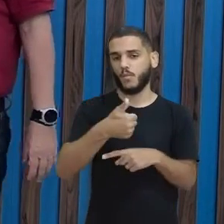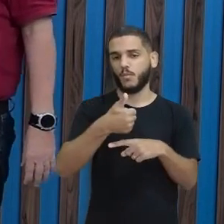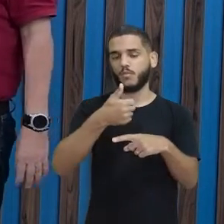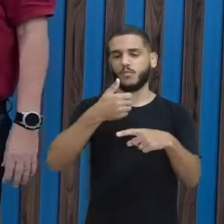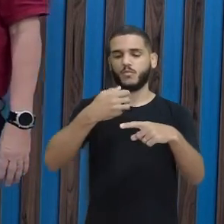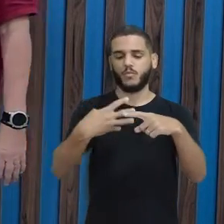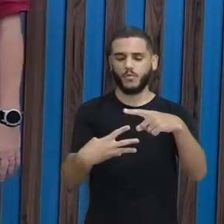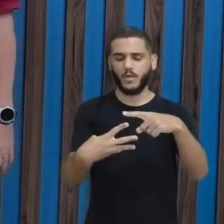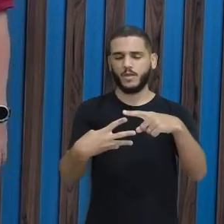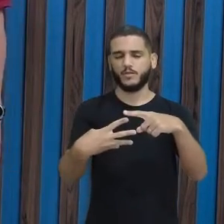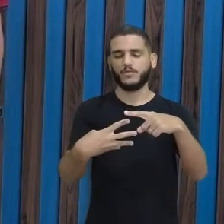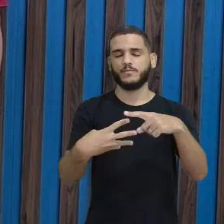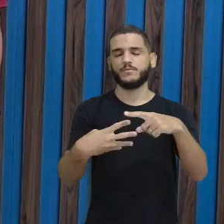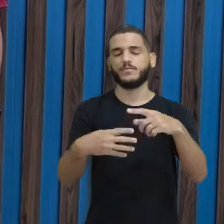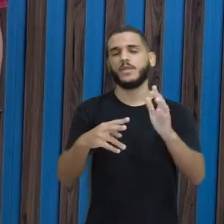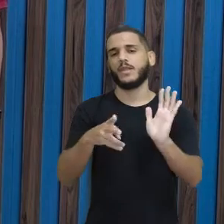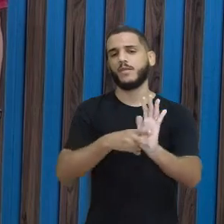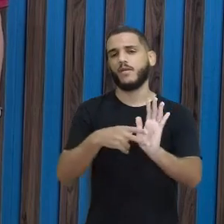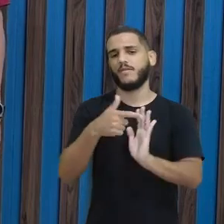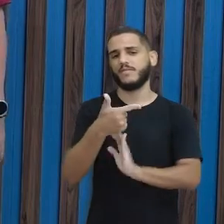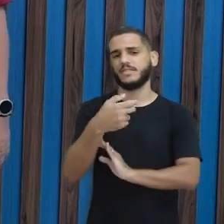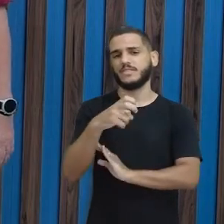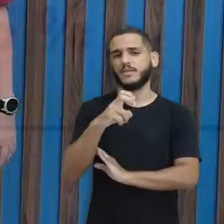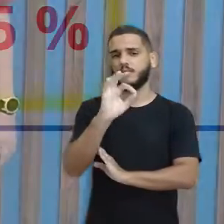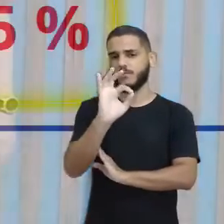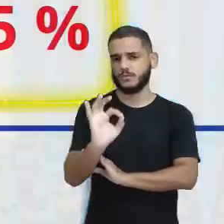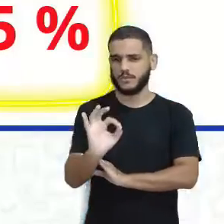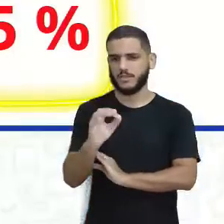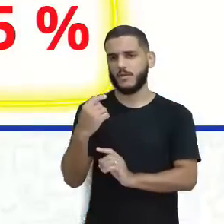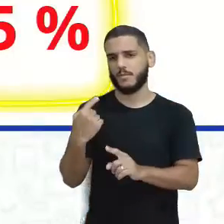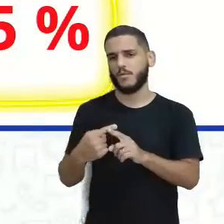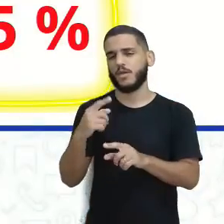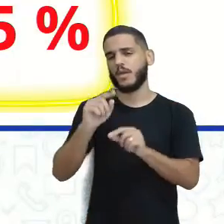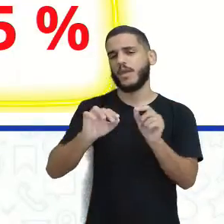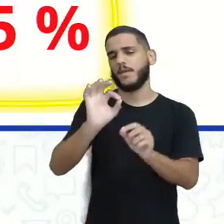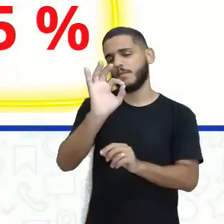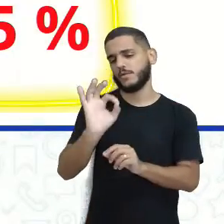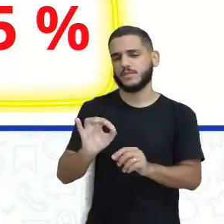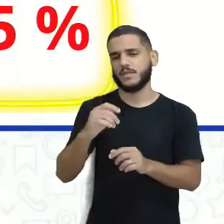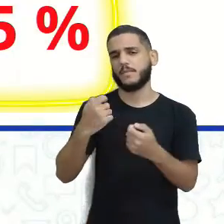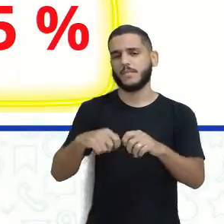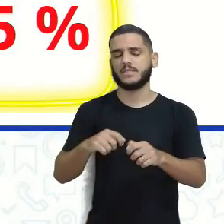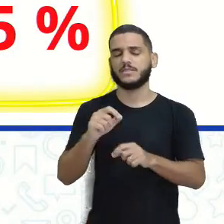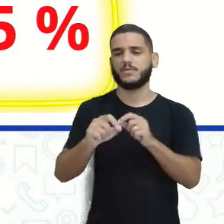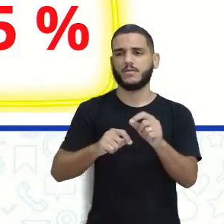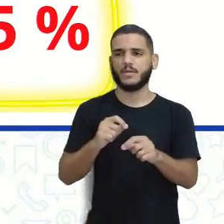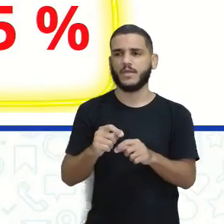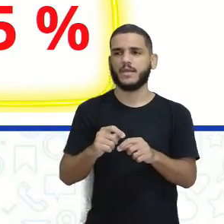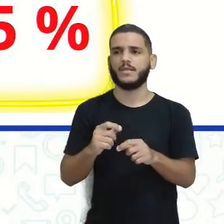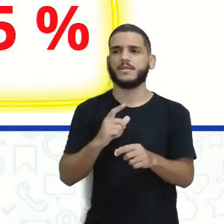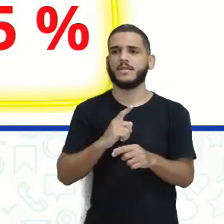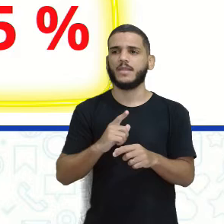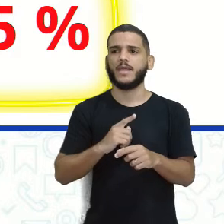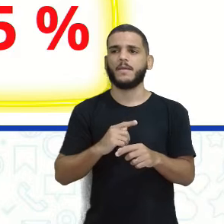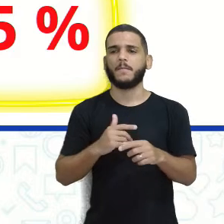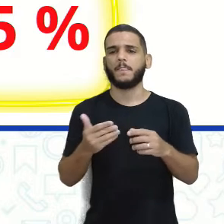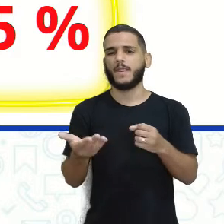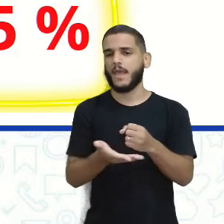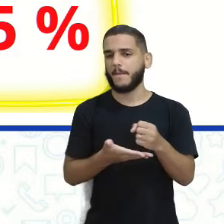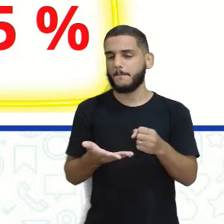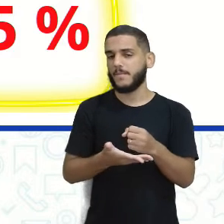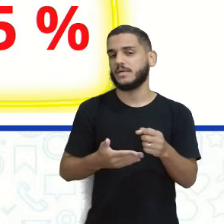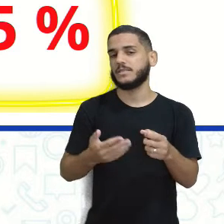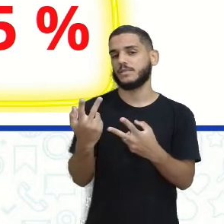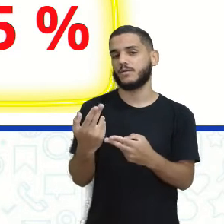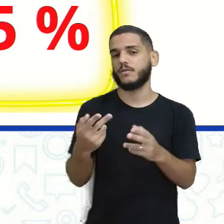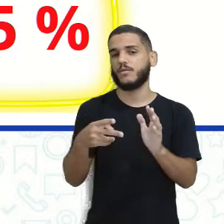Quando eu digo por cento, as alternativas aqui são em porcentagem, observe que tem que ser o denominador igual a 100. E se o denominador for igual